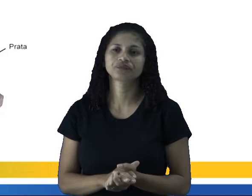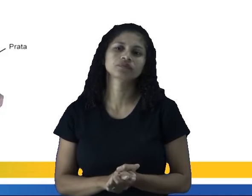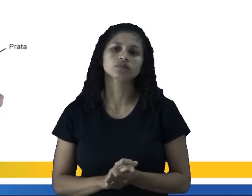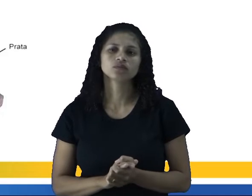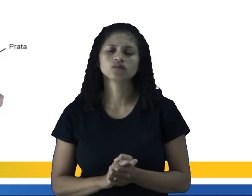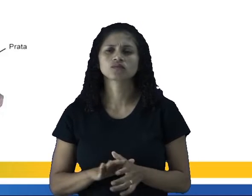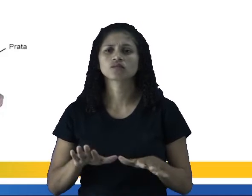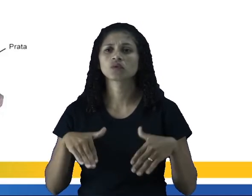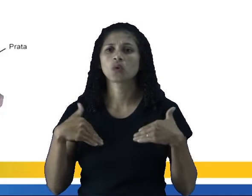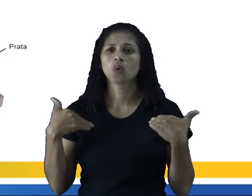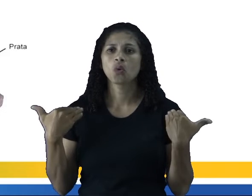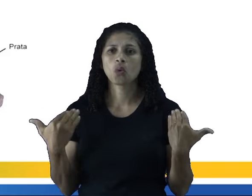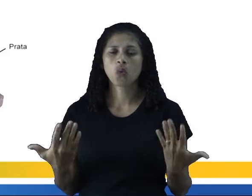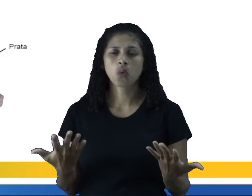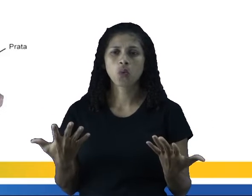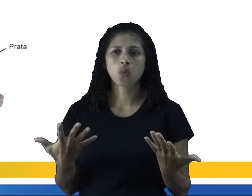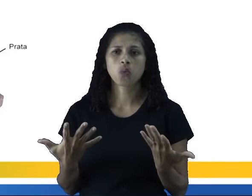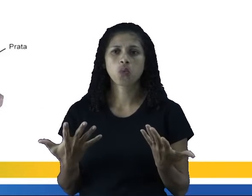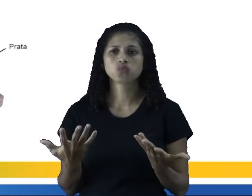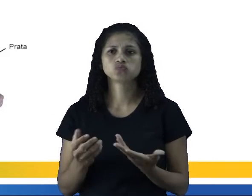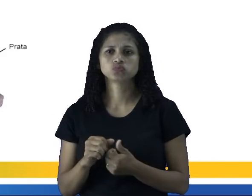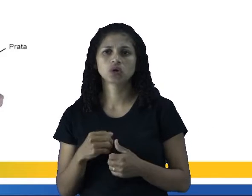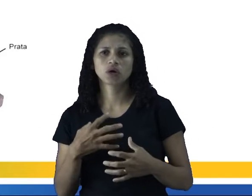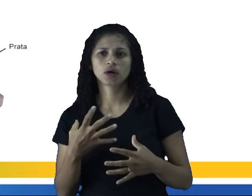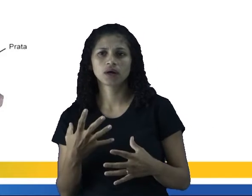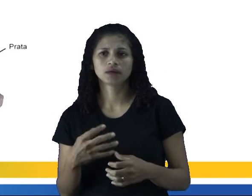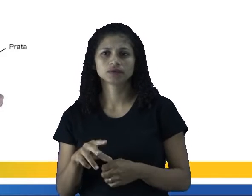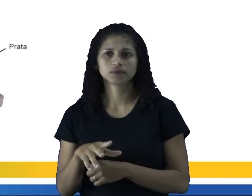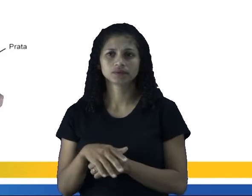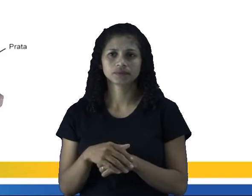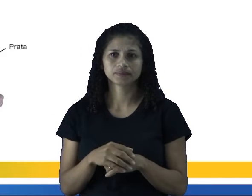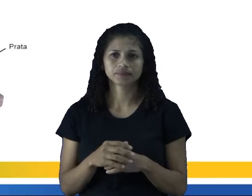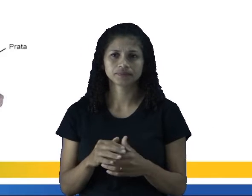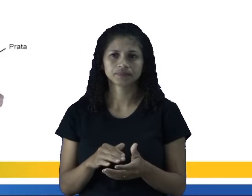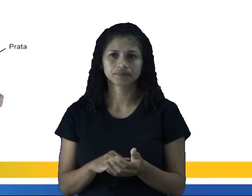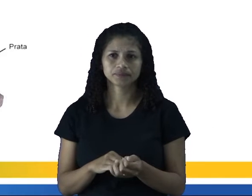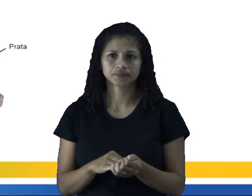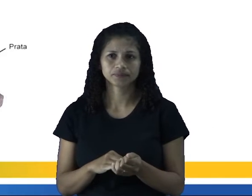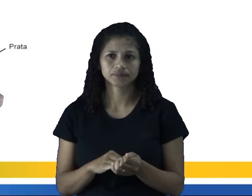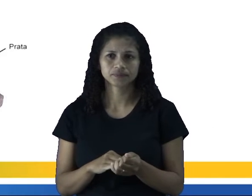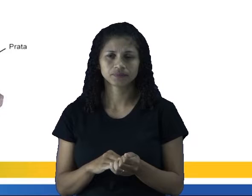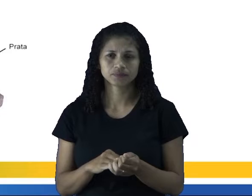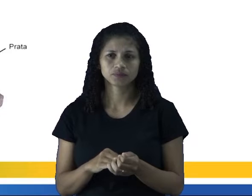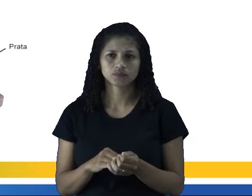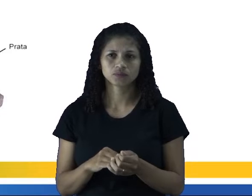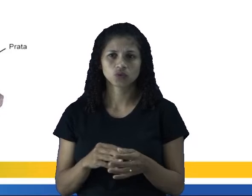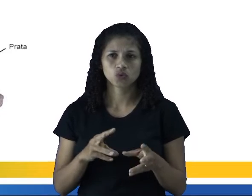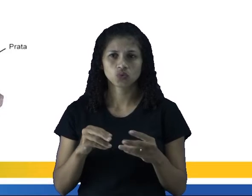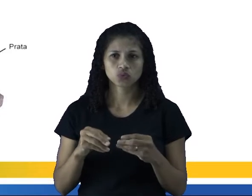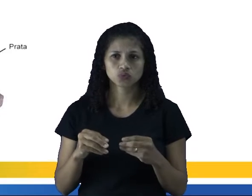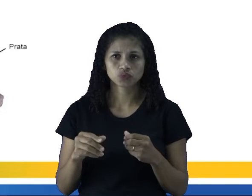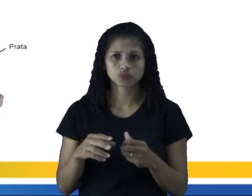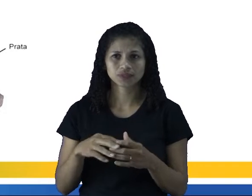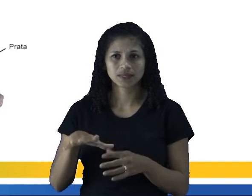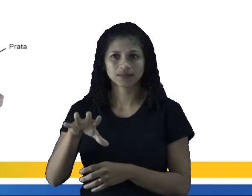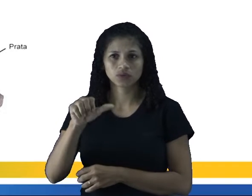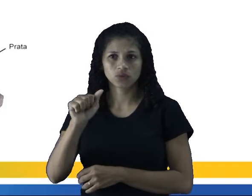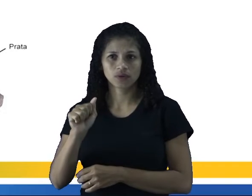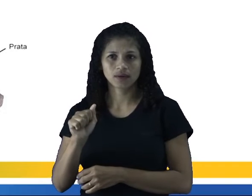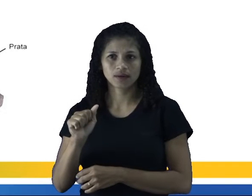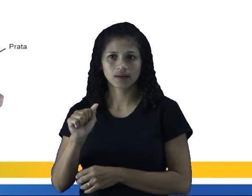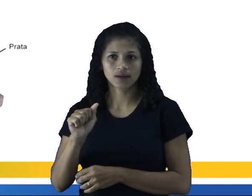Quais são os estados físicos ali dos átomos da tabela periódica? Então, a gente tem alguns que estão no estado gasoso, que seria